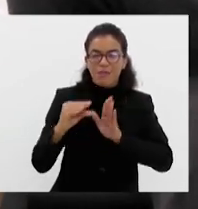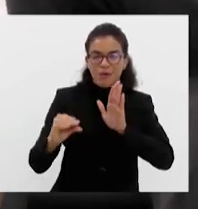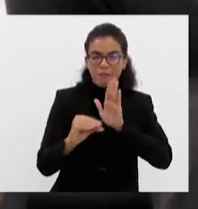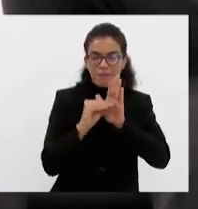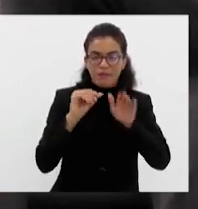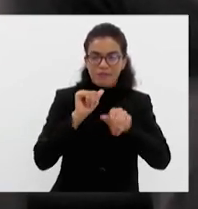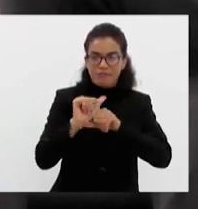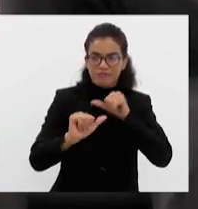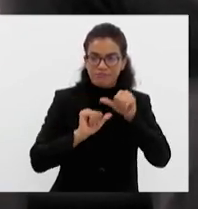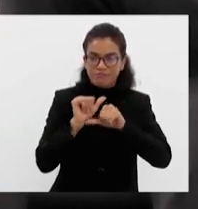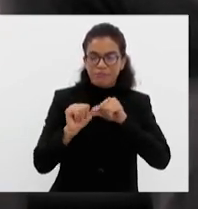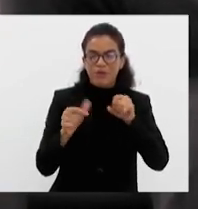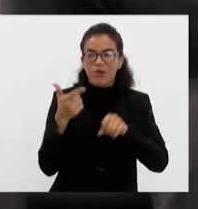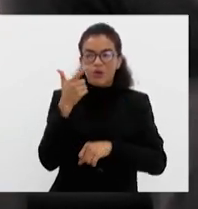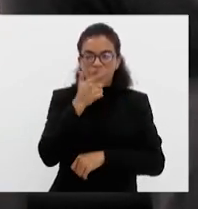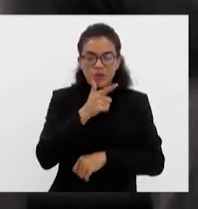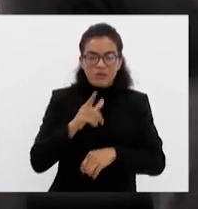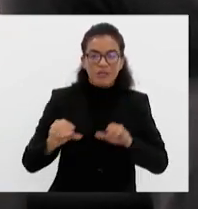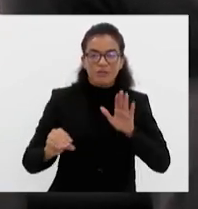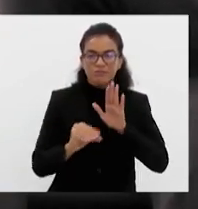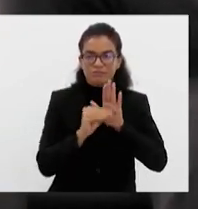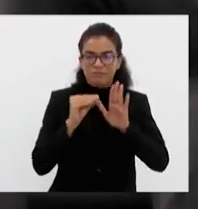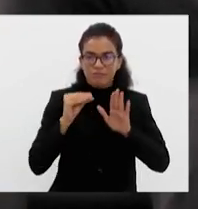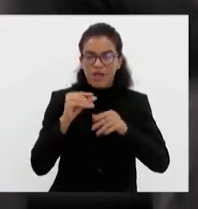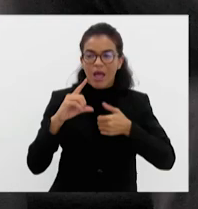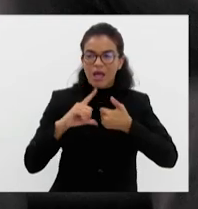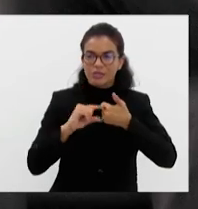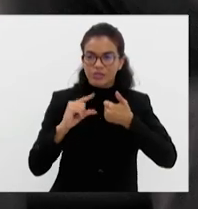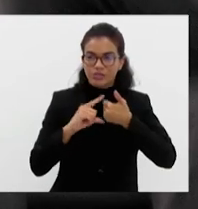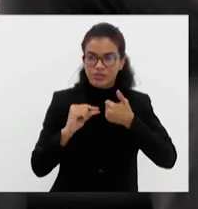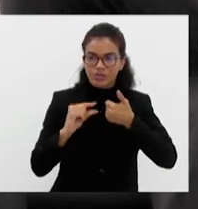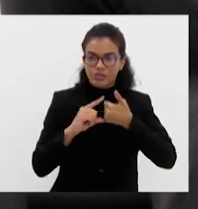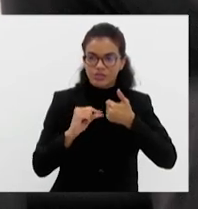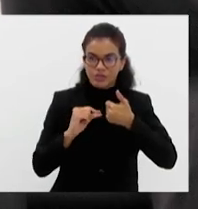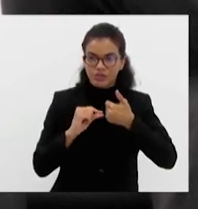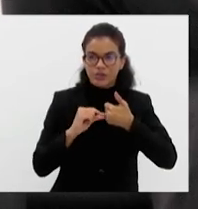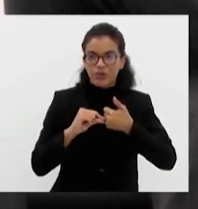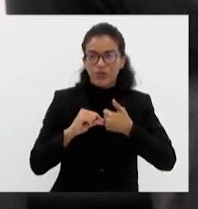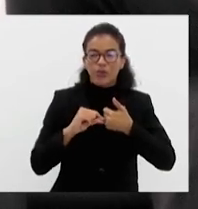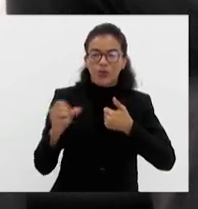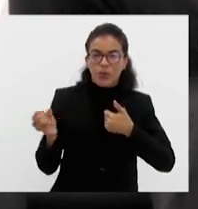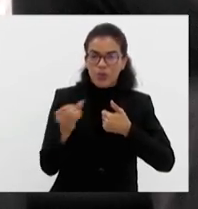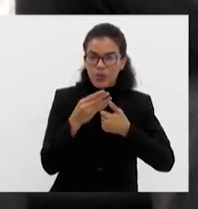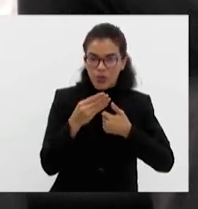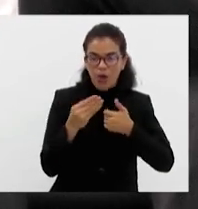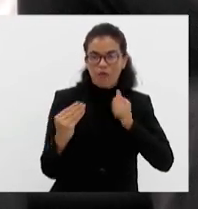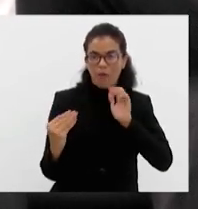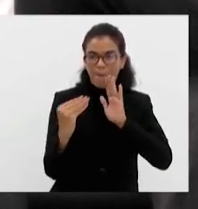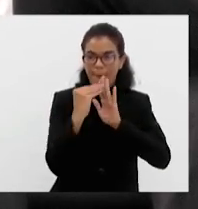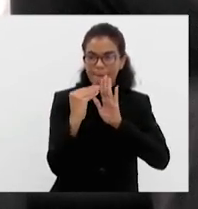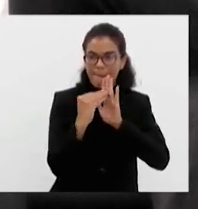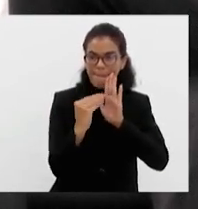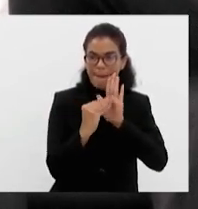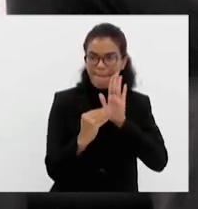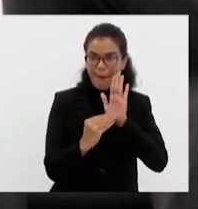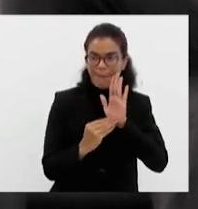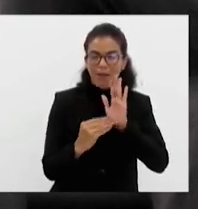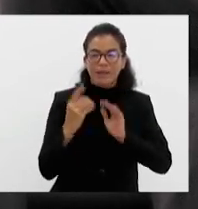modificativa, conseguimos inserir aqui os artigos, né, com novos dispositivos que a deputada